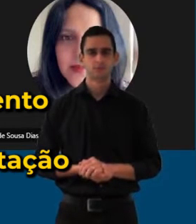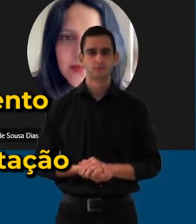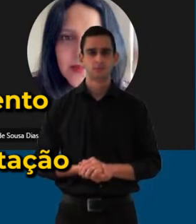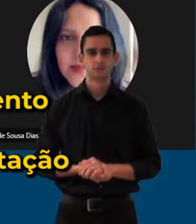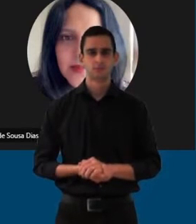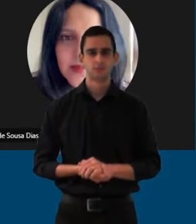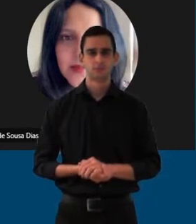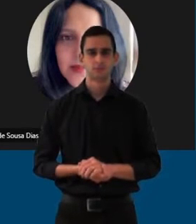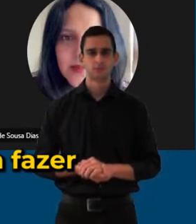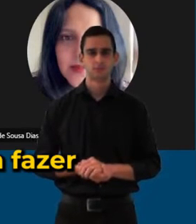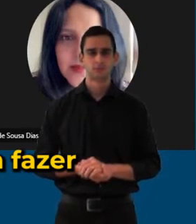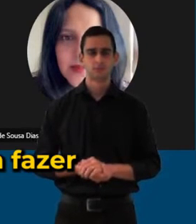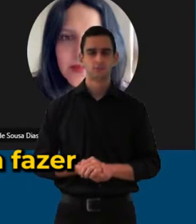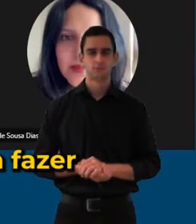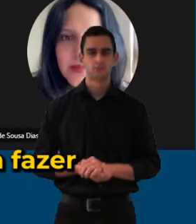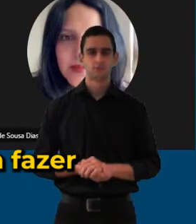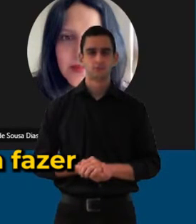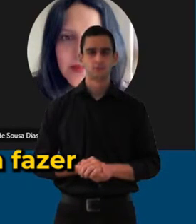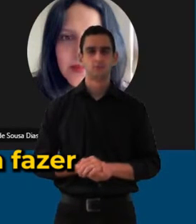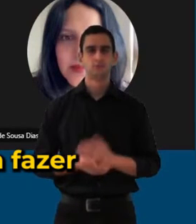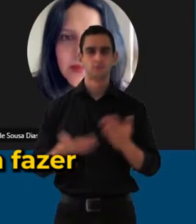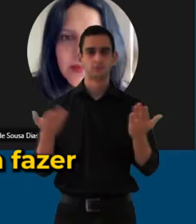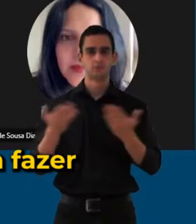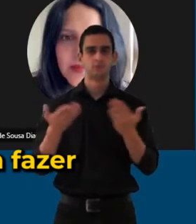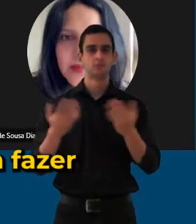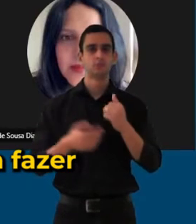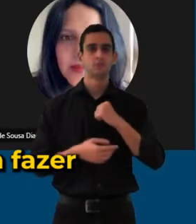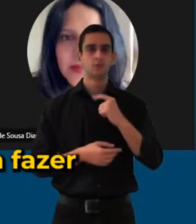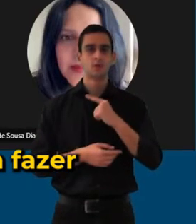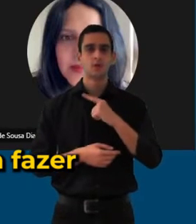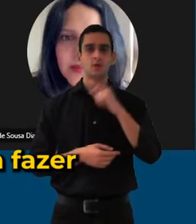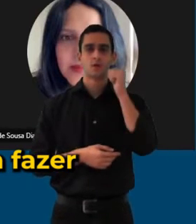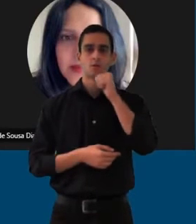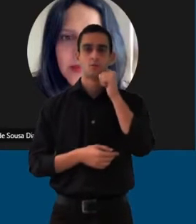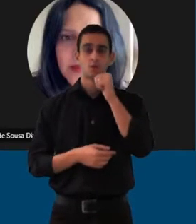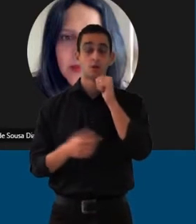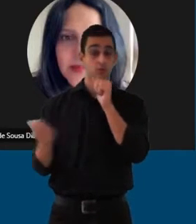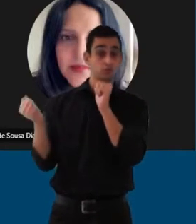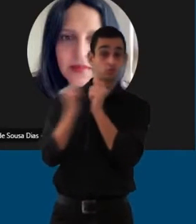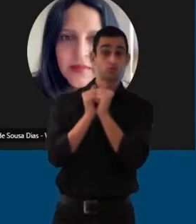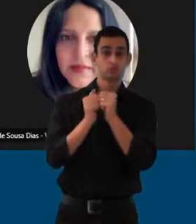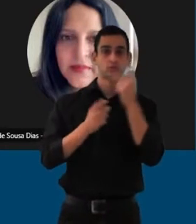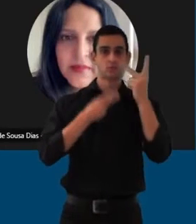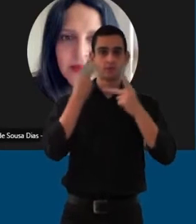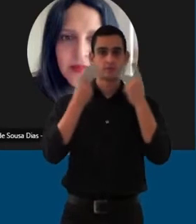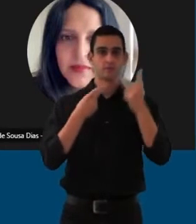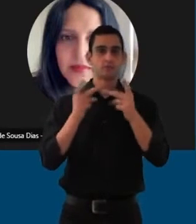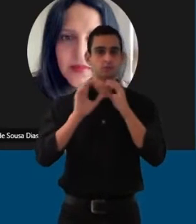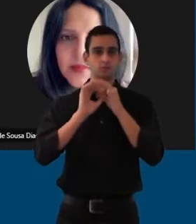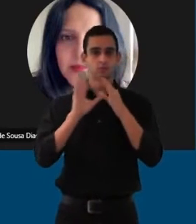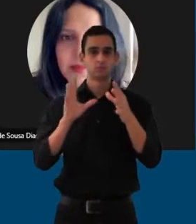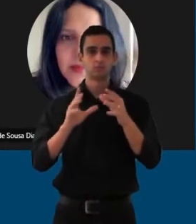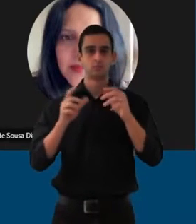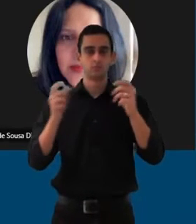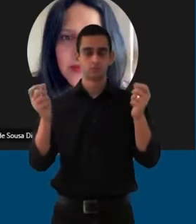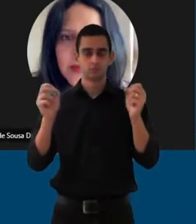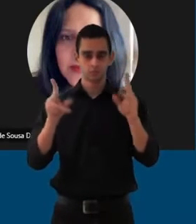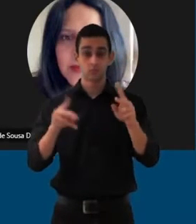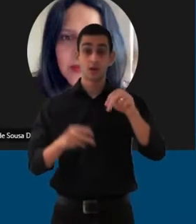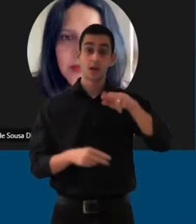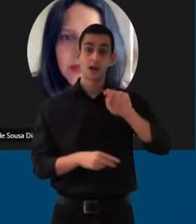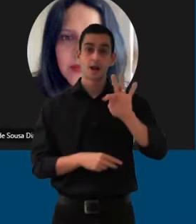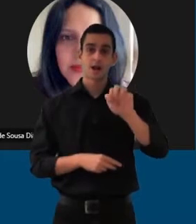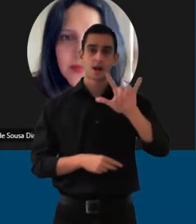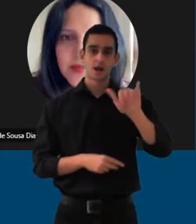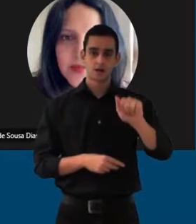tramitação do processo, ela vai estar falando com a gente agora para passar esse apanhado geral. Com a palavra, a doutora Natália.